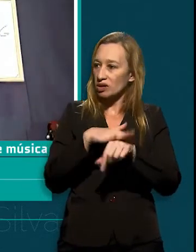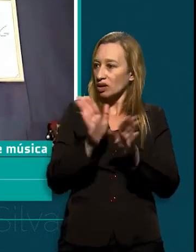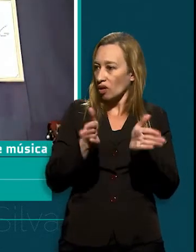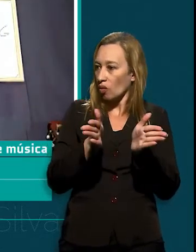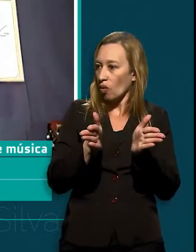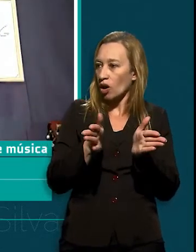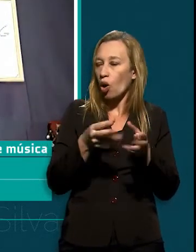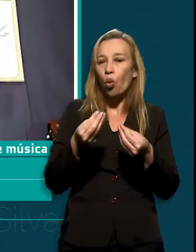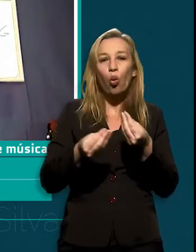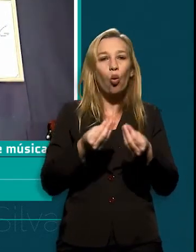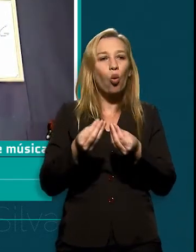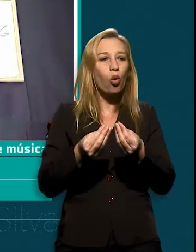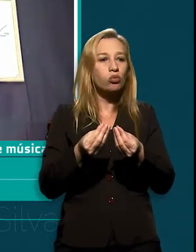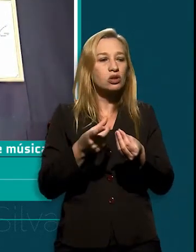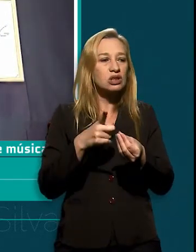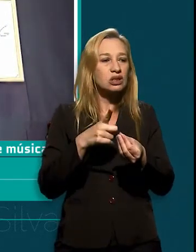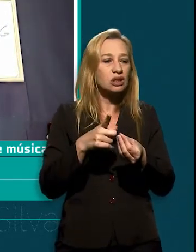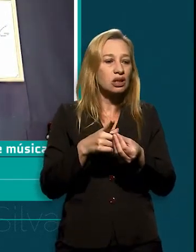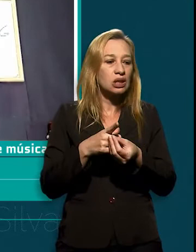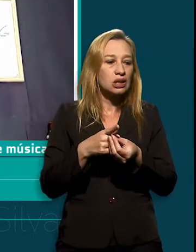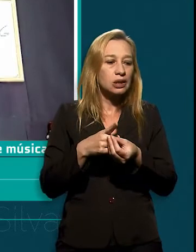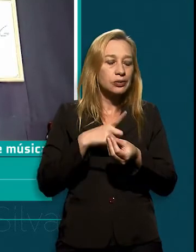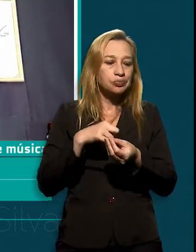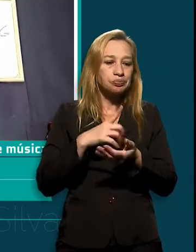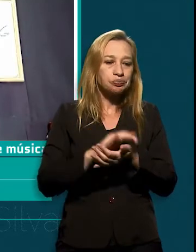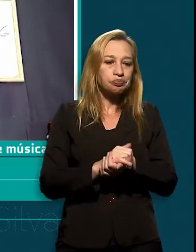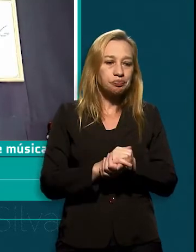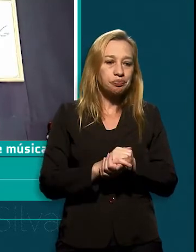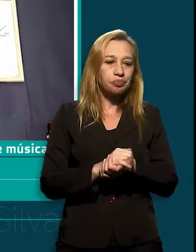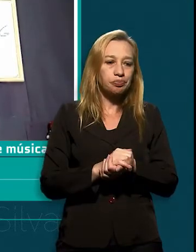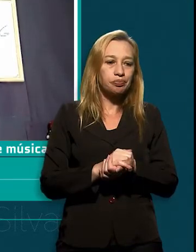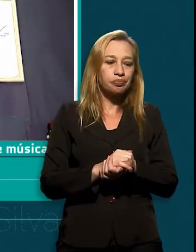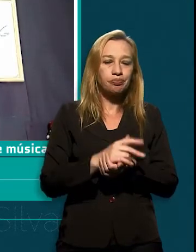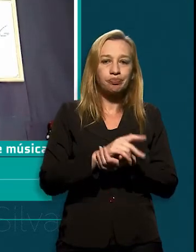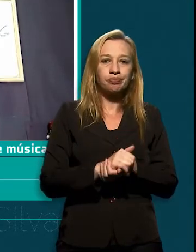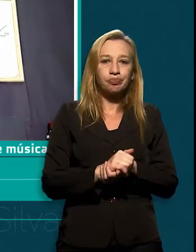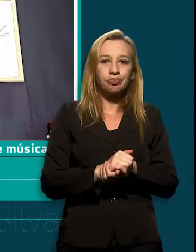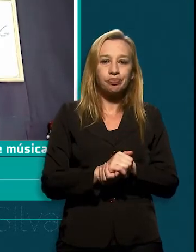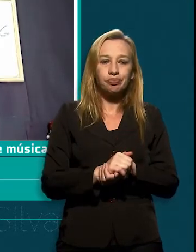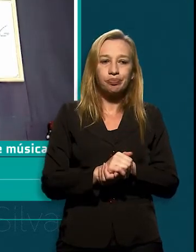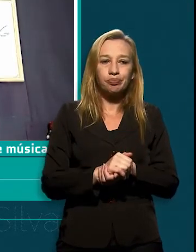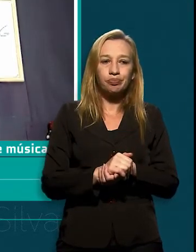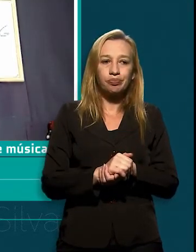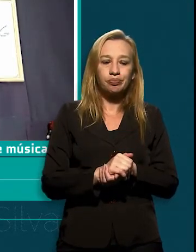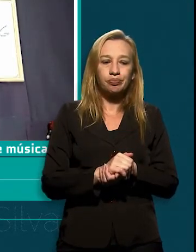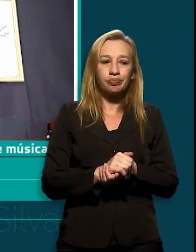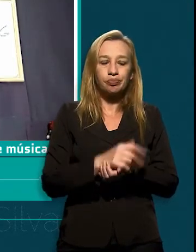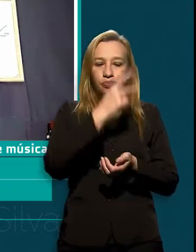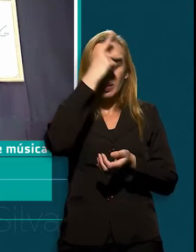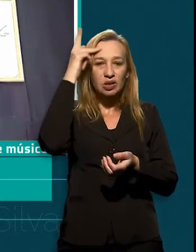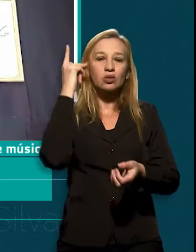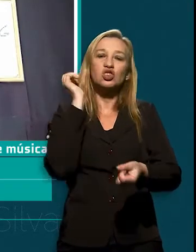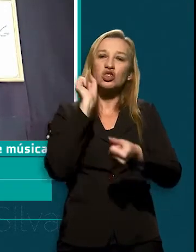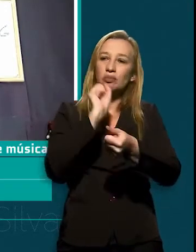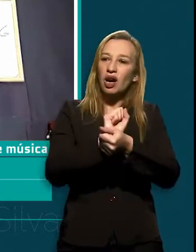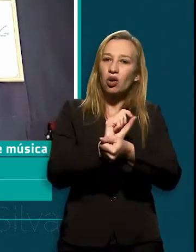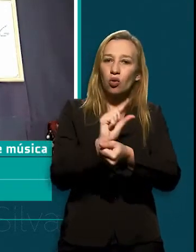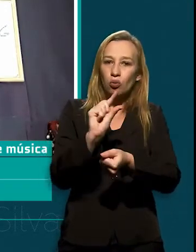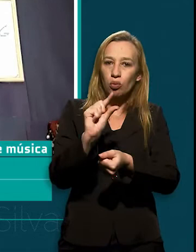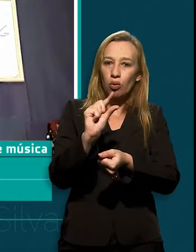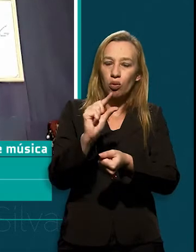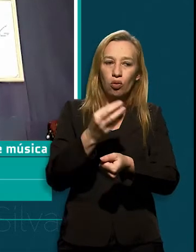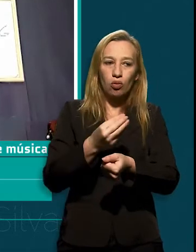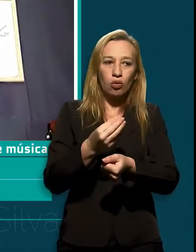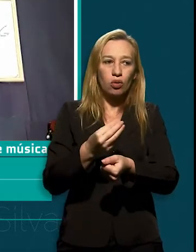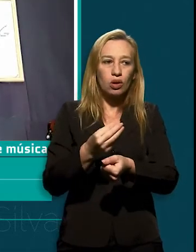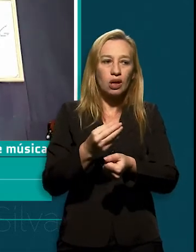está conversando, né? Como tem muita gente, a rotina de muita gente parou, essa questão para a música começou